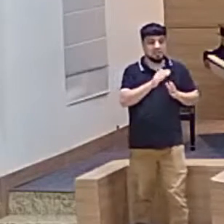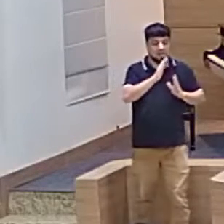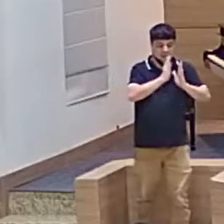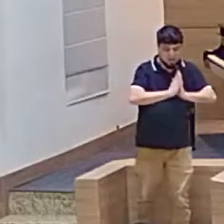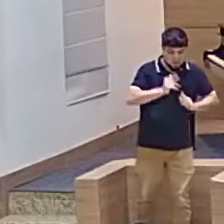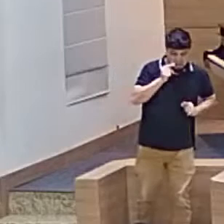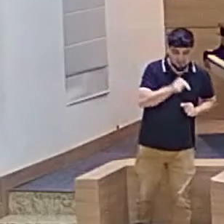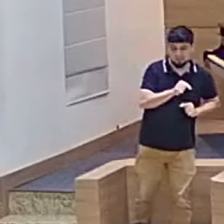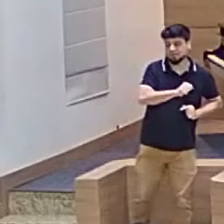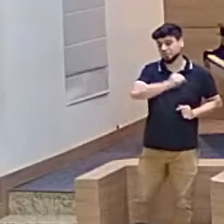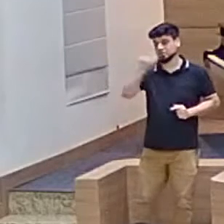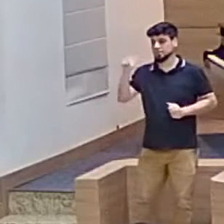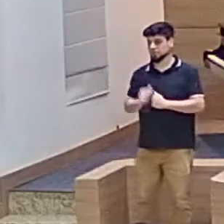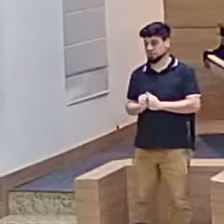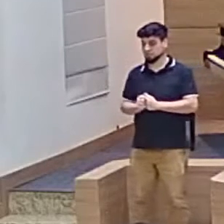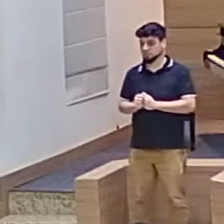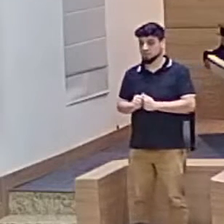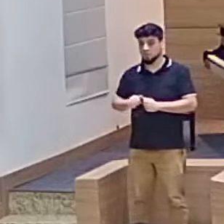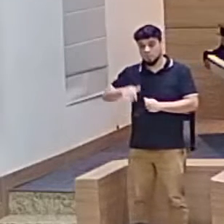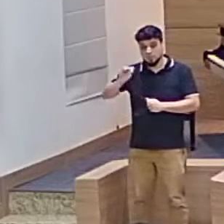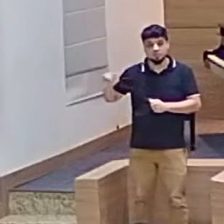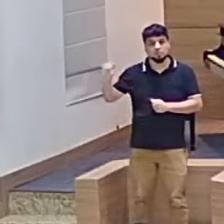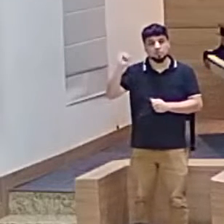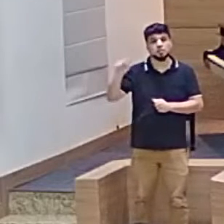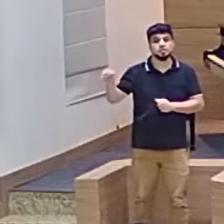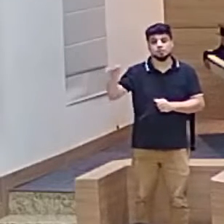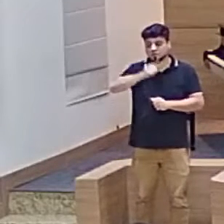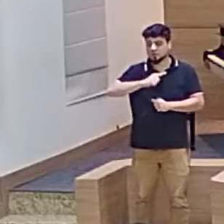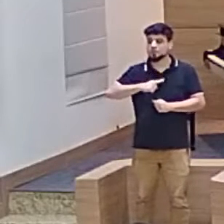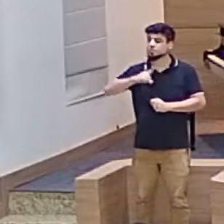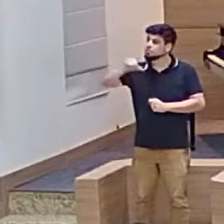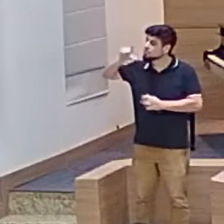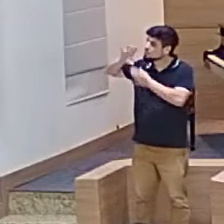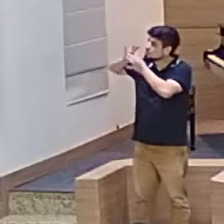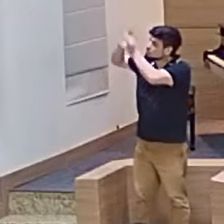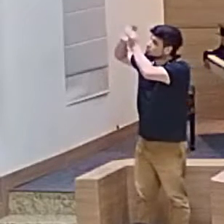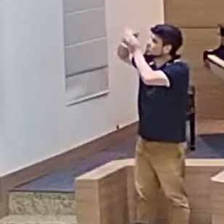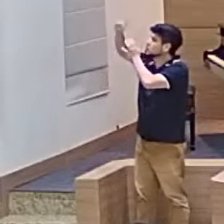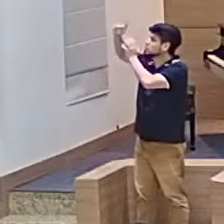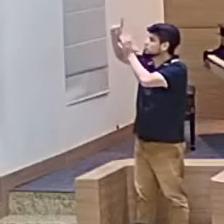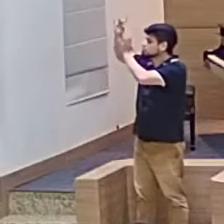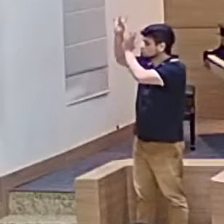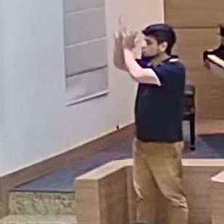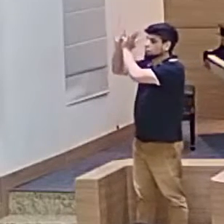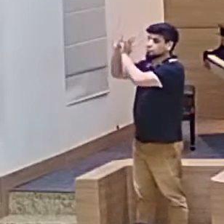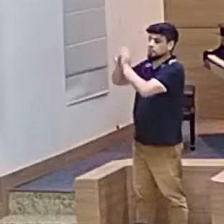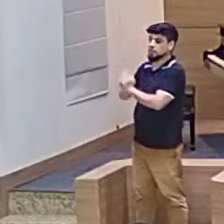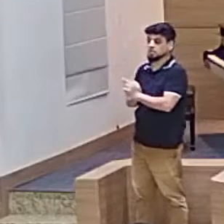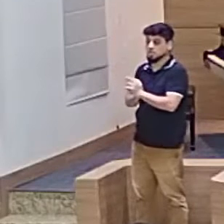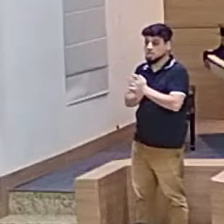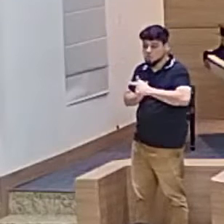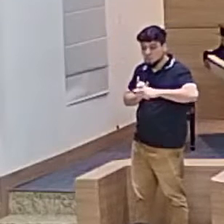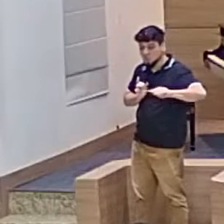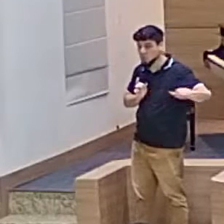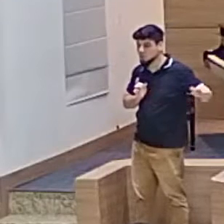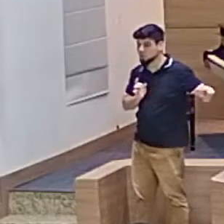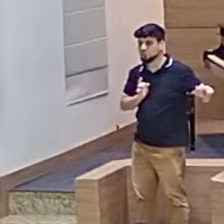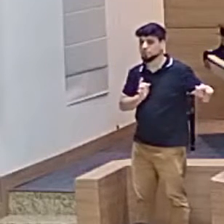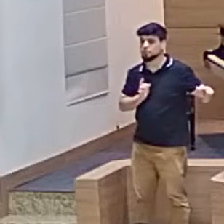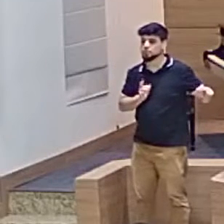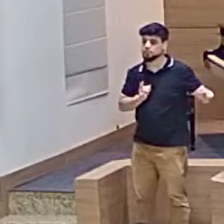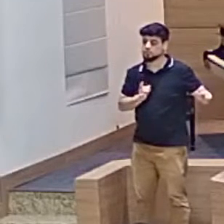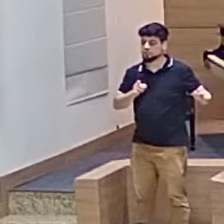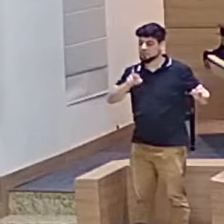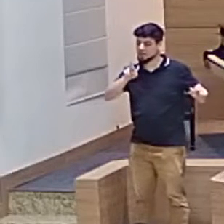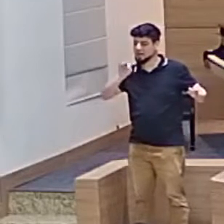tenha uma Deus com sinceridade e aí sim Busque o que é o velho rabo talho é o que vem